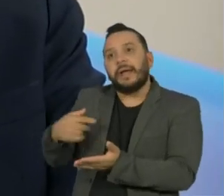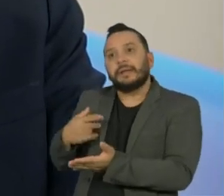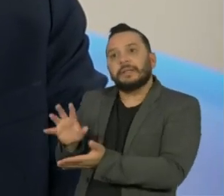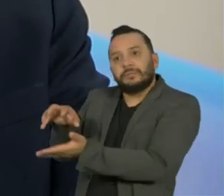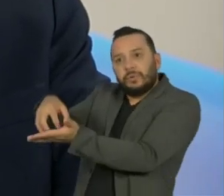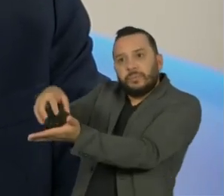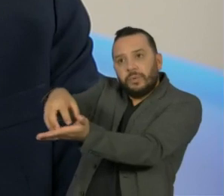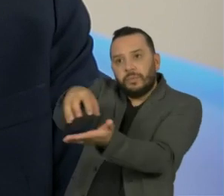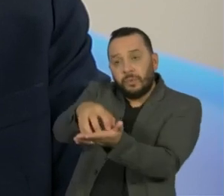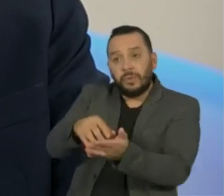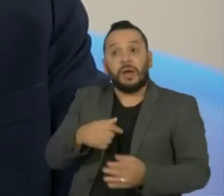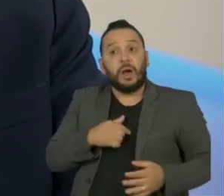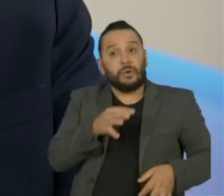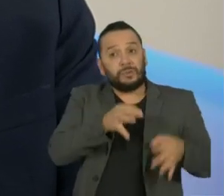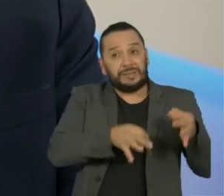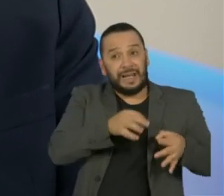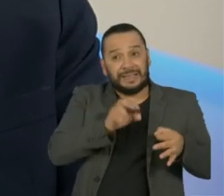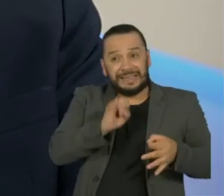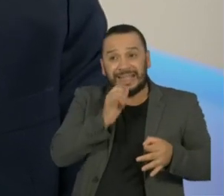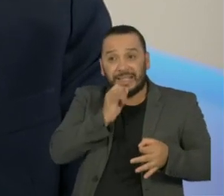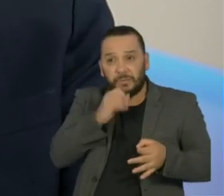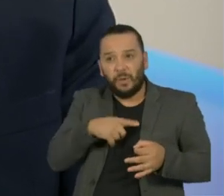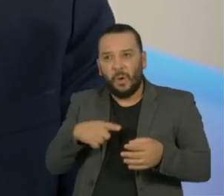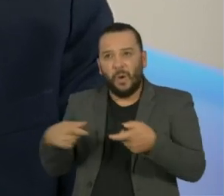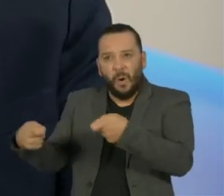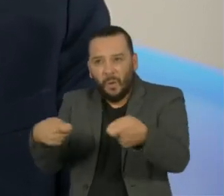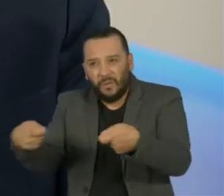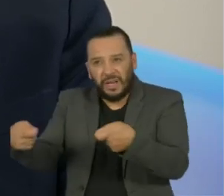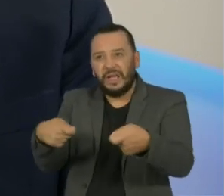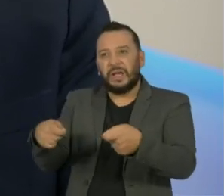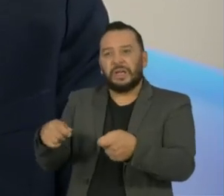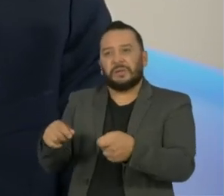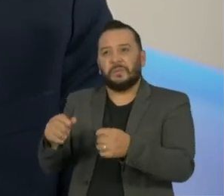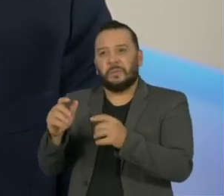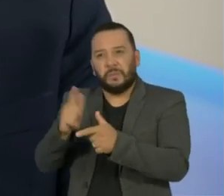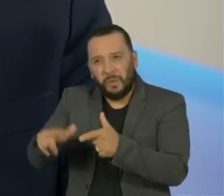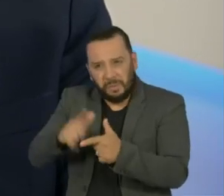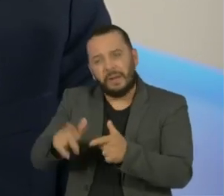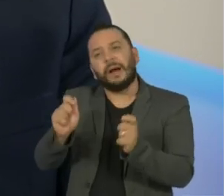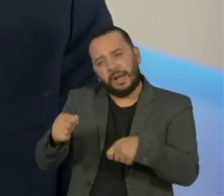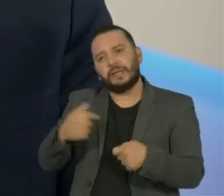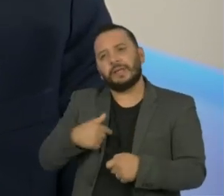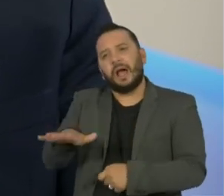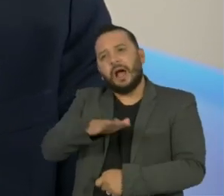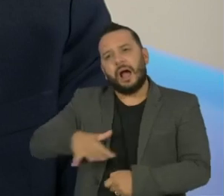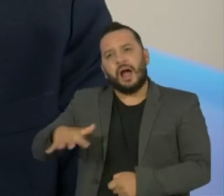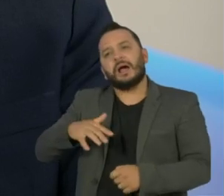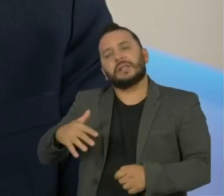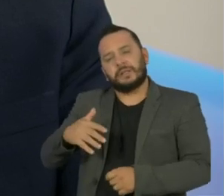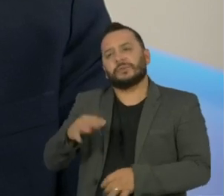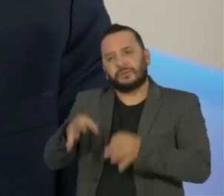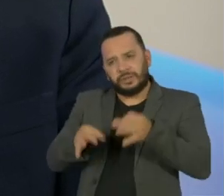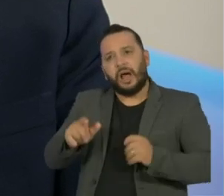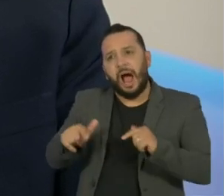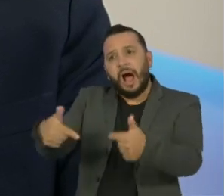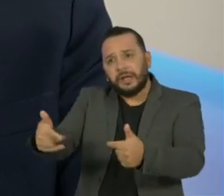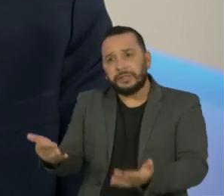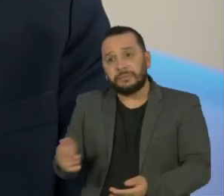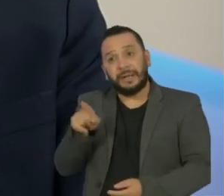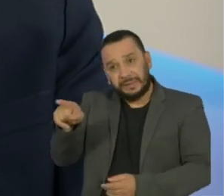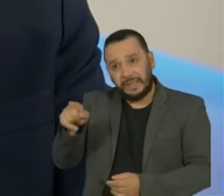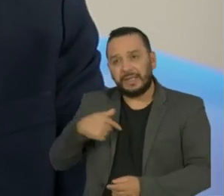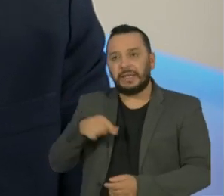competentes o judiciário soares se houver um conflito se houver uma provocação mas eu entendo que as preocupações dele são extremamente relevantes